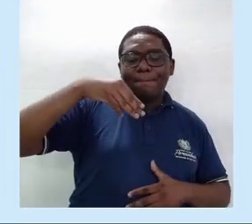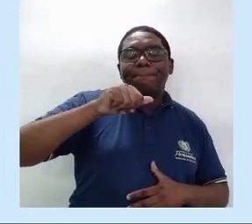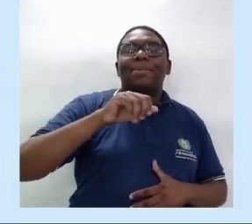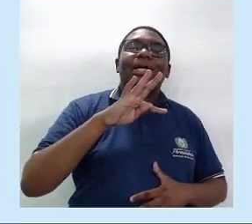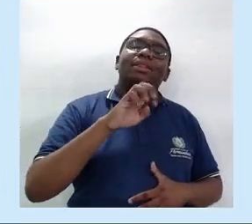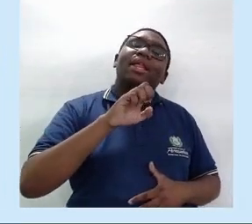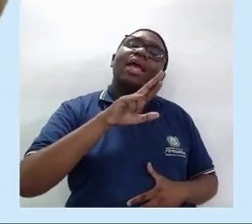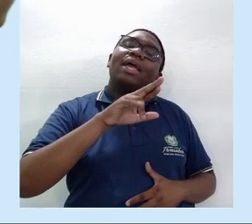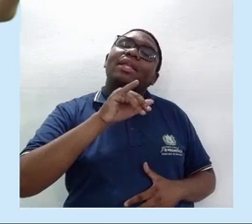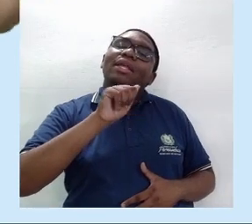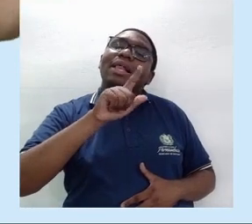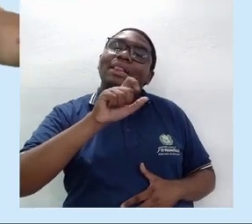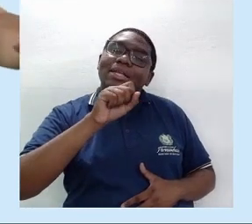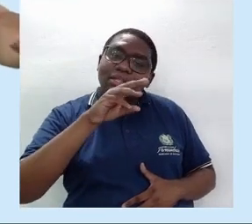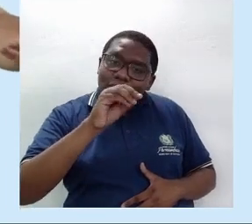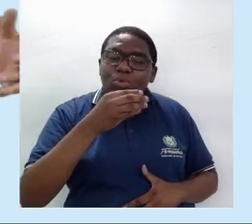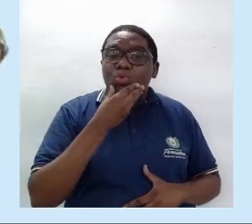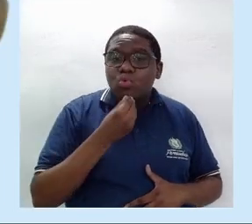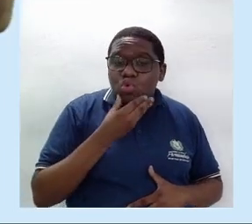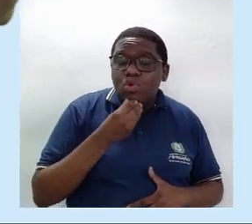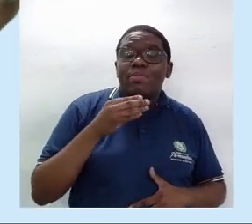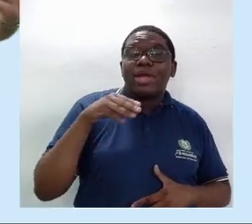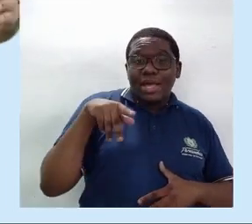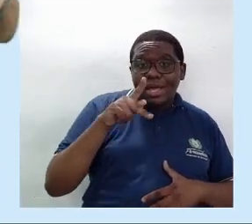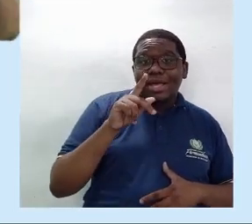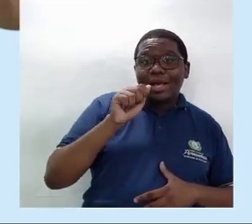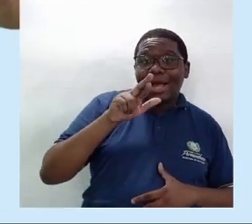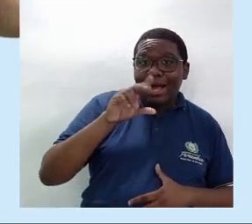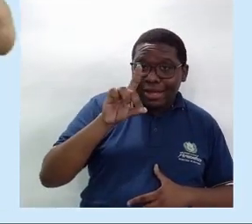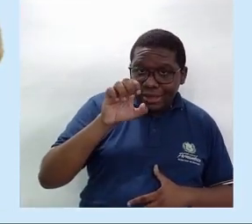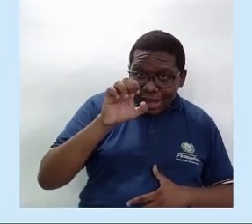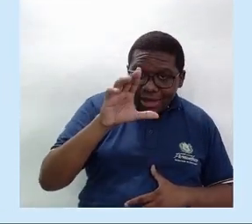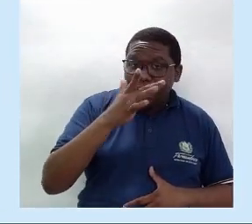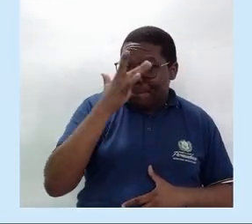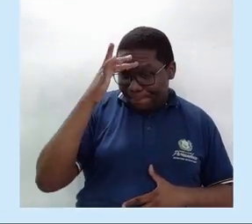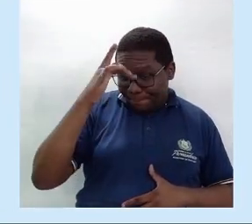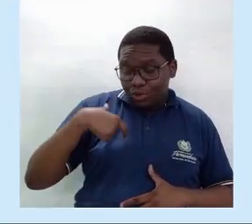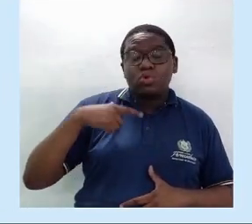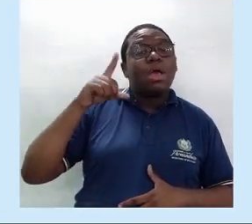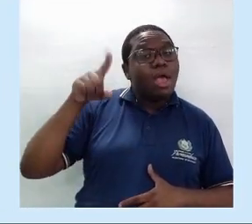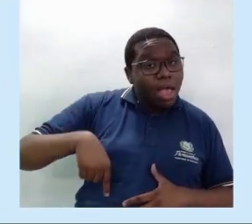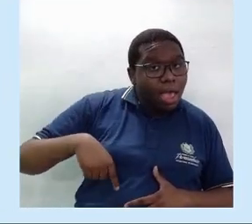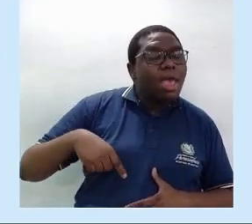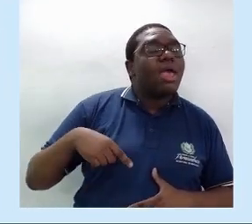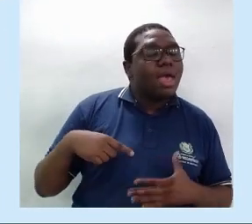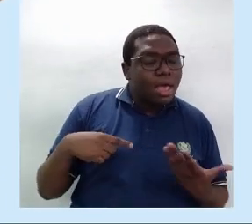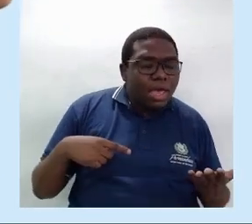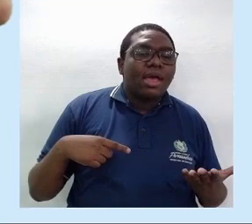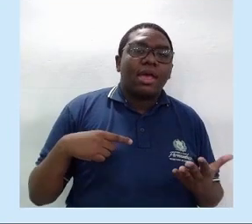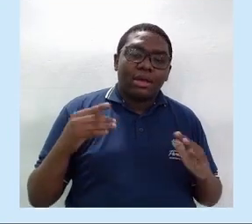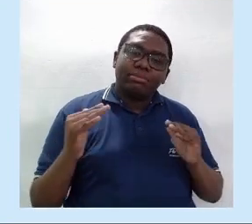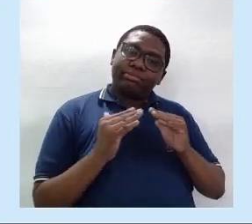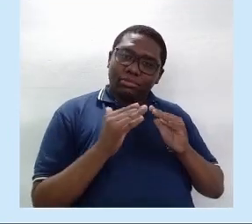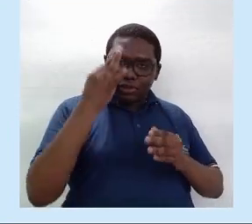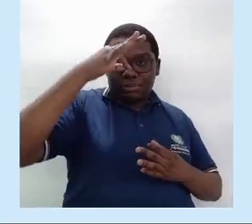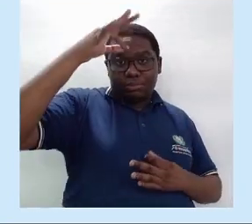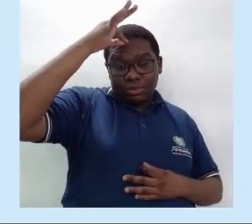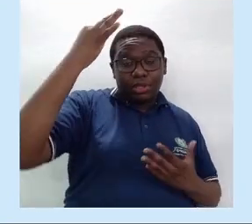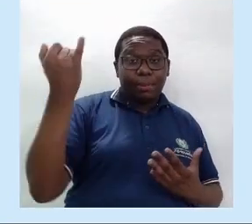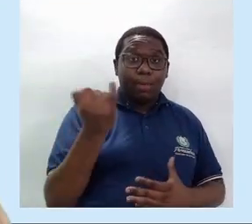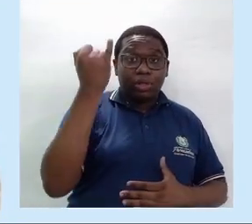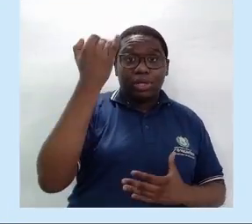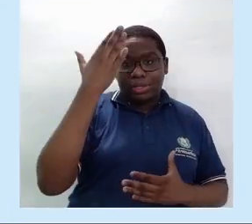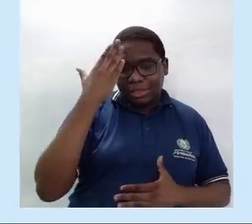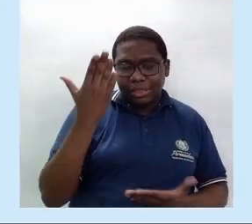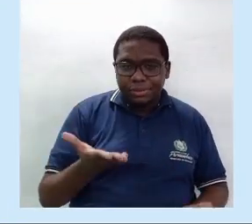materialismo. E segundo Kardec, o que? Todo espírita, ele é espiritualista. Então é importante entender isso aqui. Vamos ver